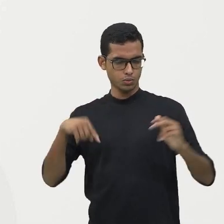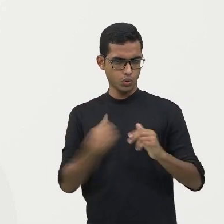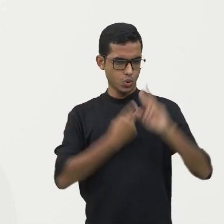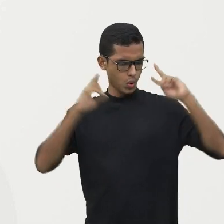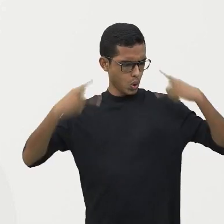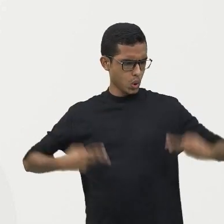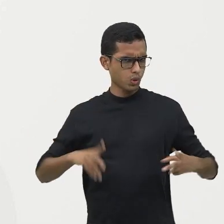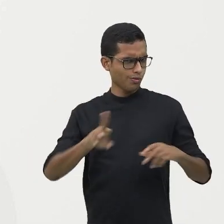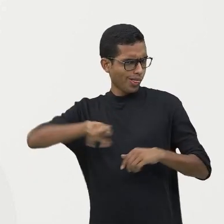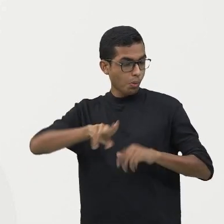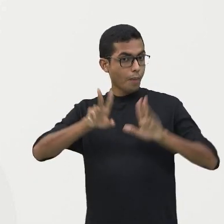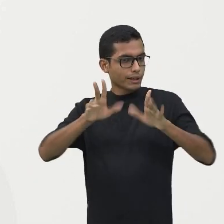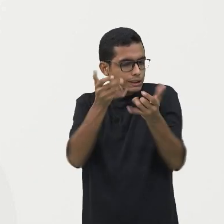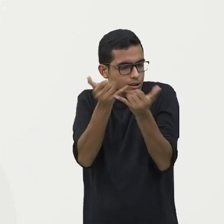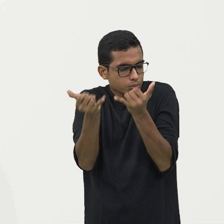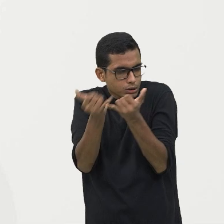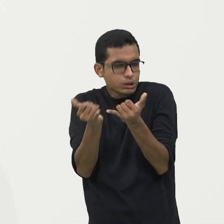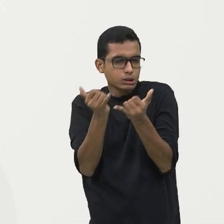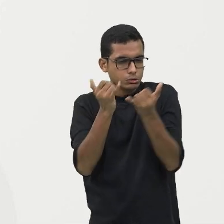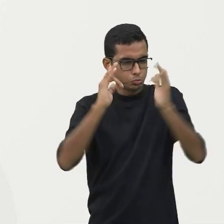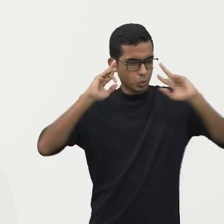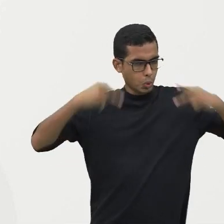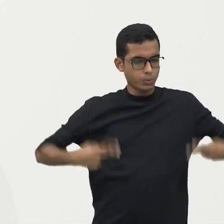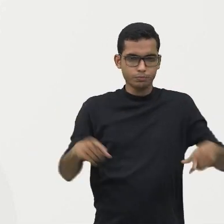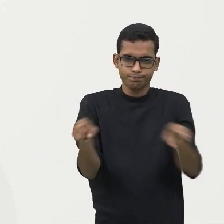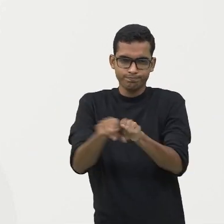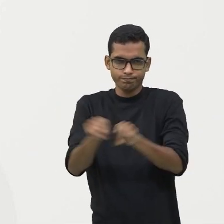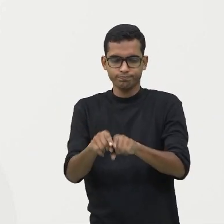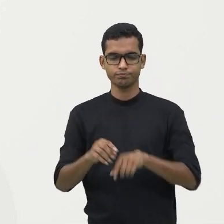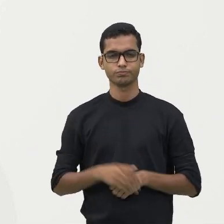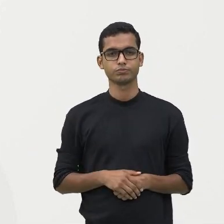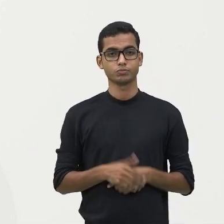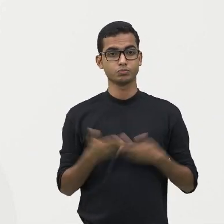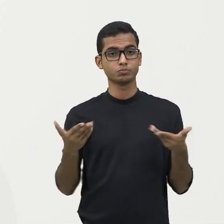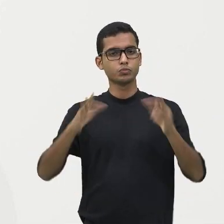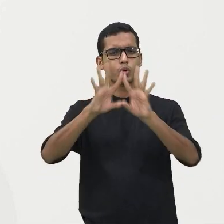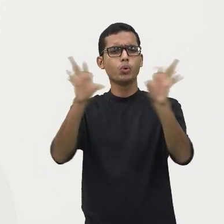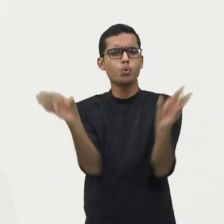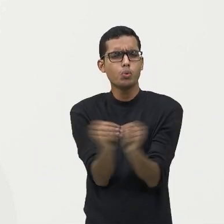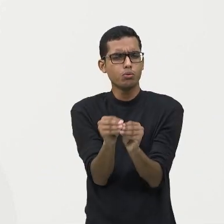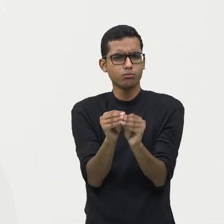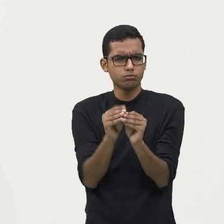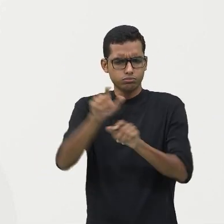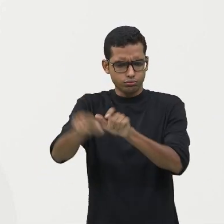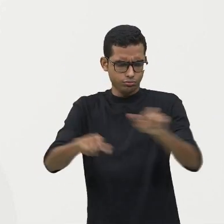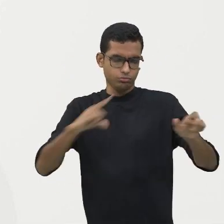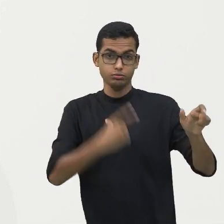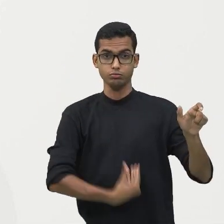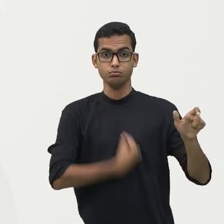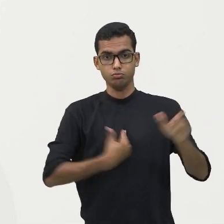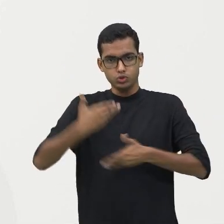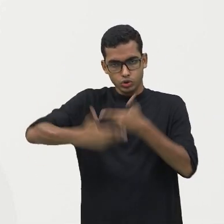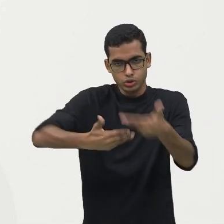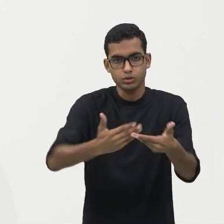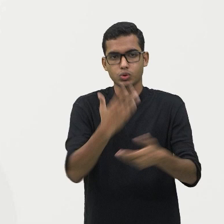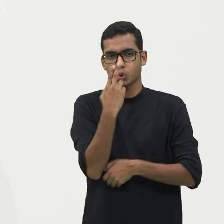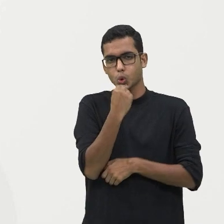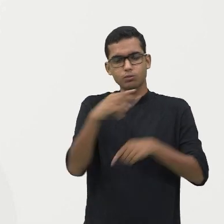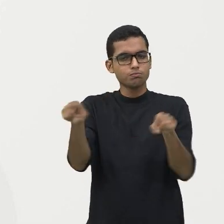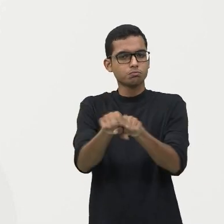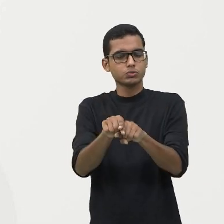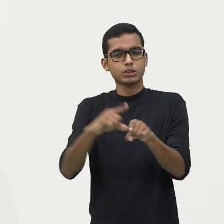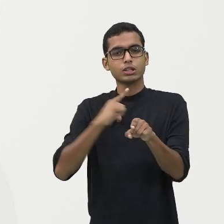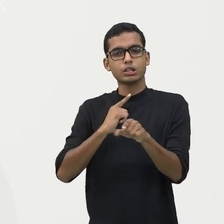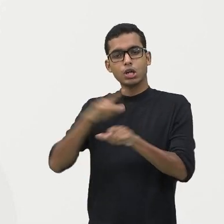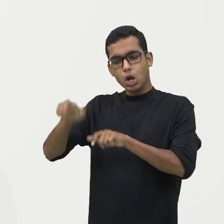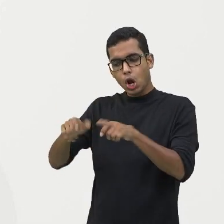Resumo. Todos os seres vivos realizam um processo de nutrição, todos. Há seres que produzem seu próprio alimento, que são os autótrofos,